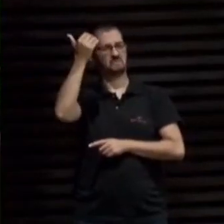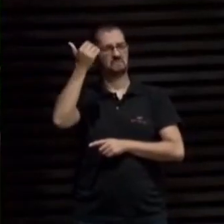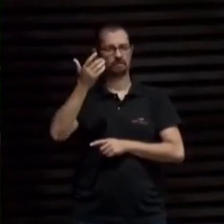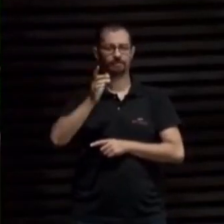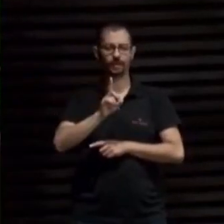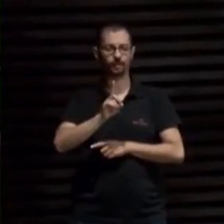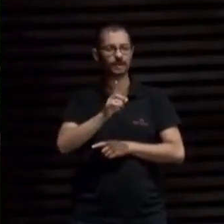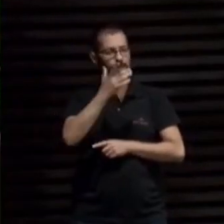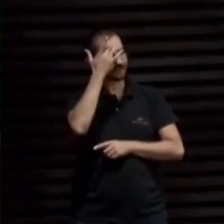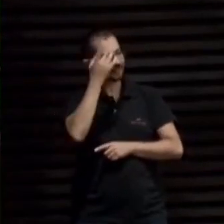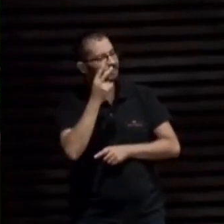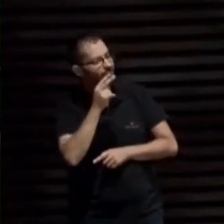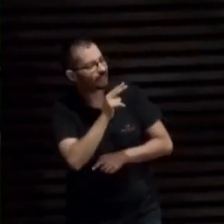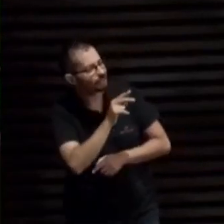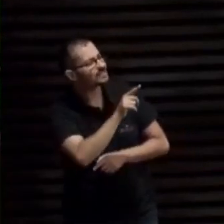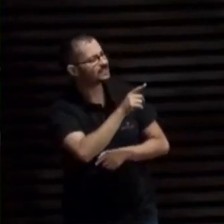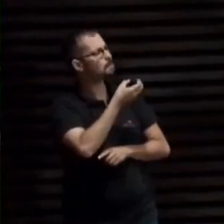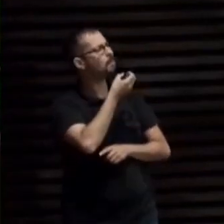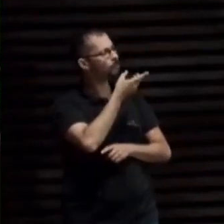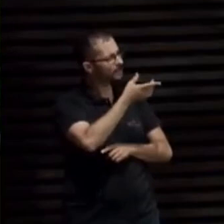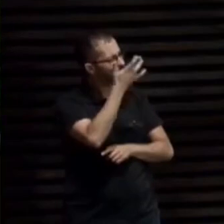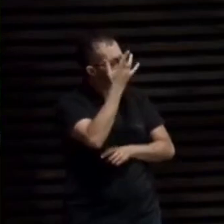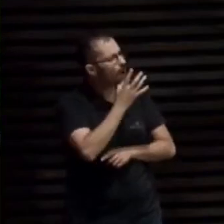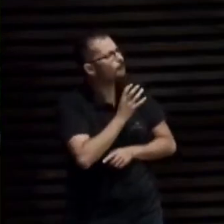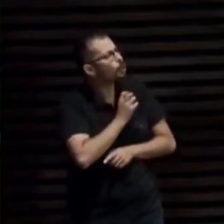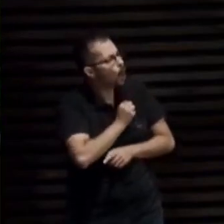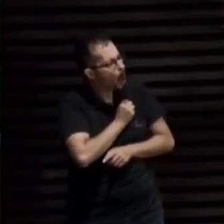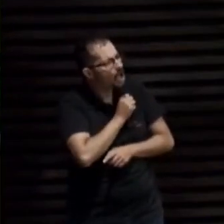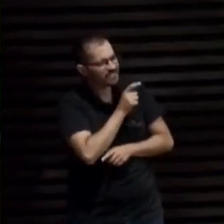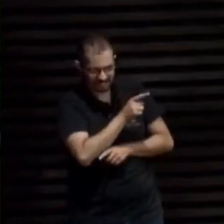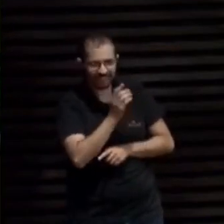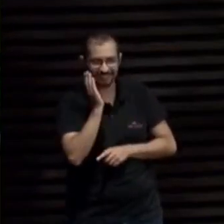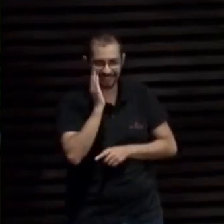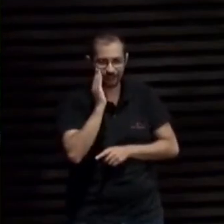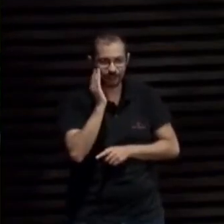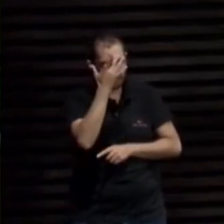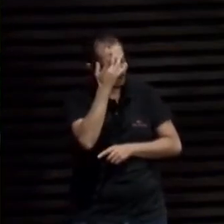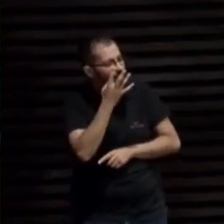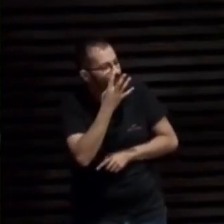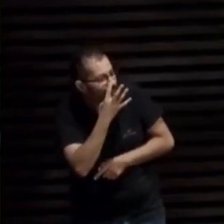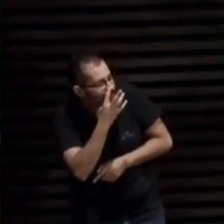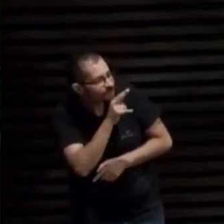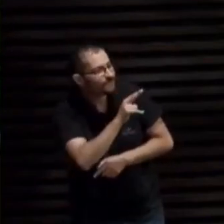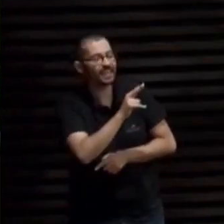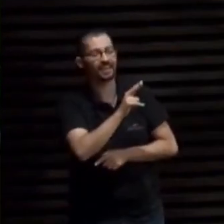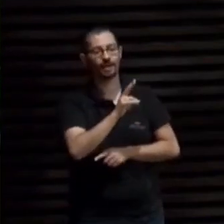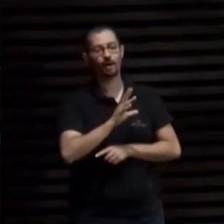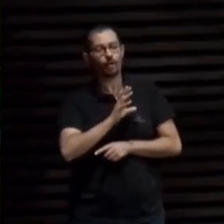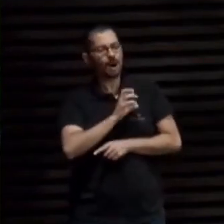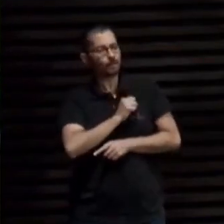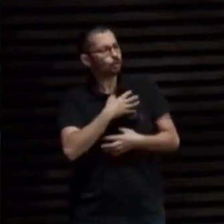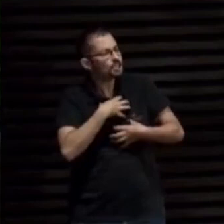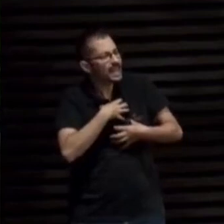amor. Eu tenho uma das ilustrações que eu gosto dela, Porque Samuel Rutherford